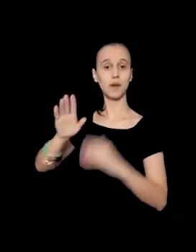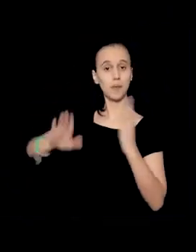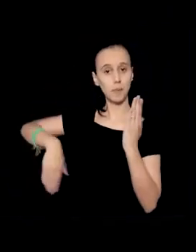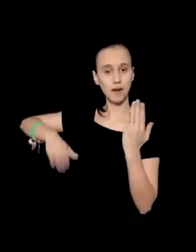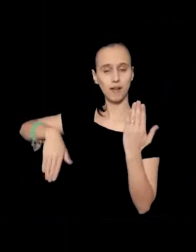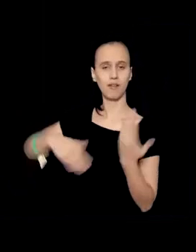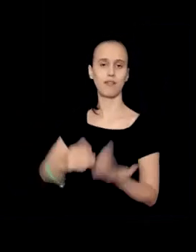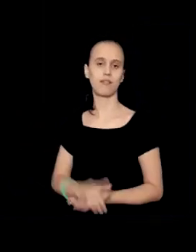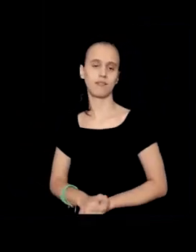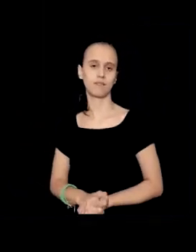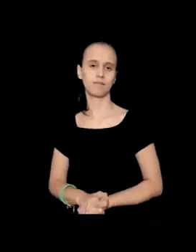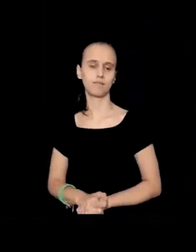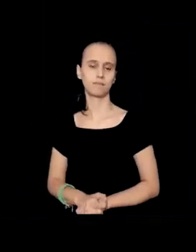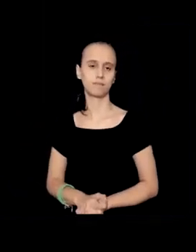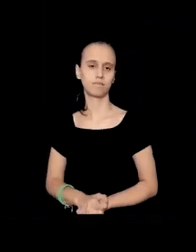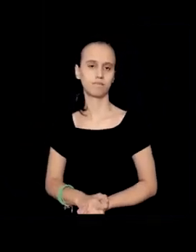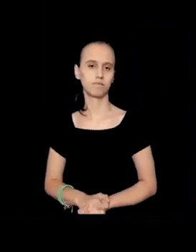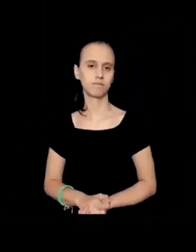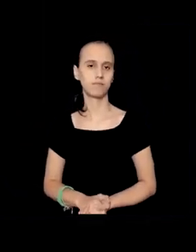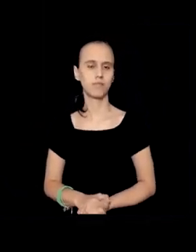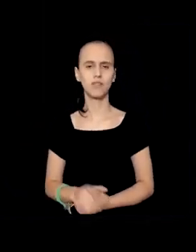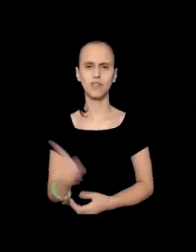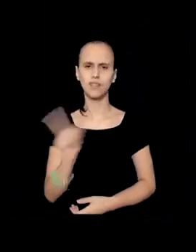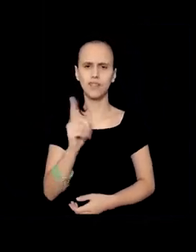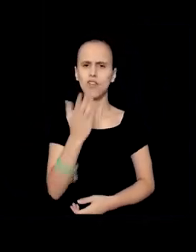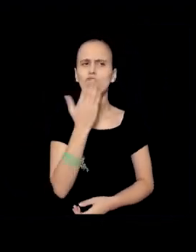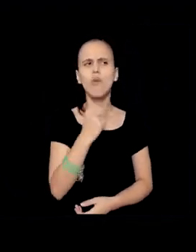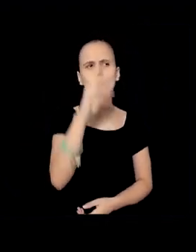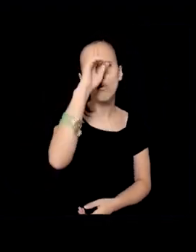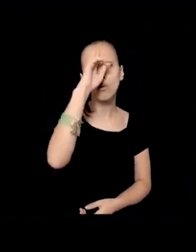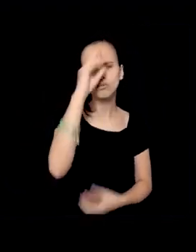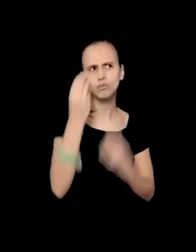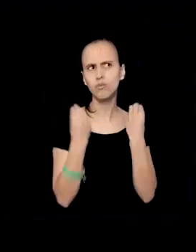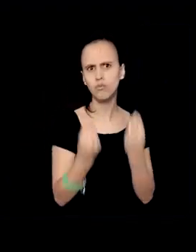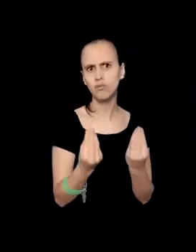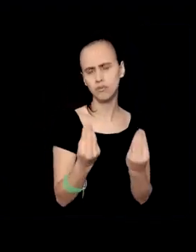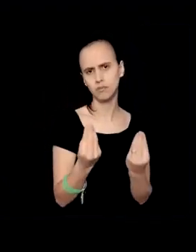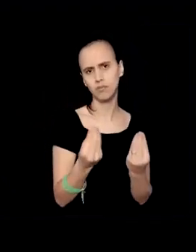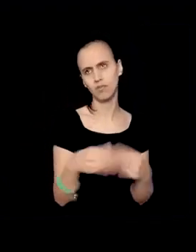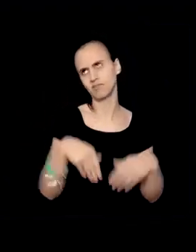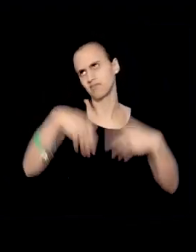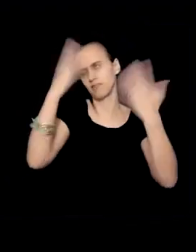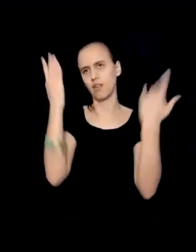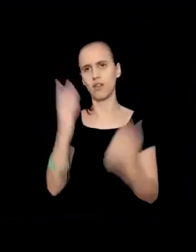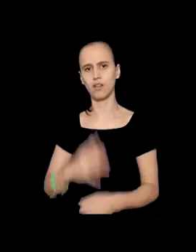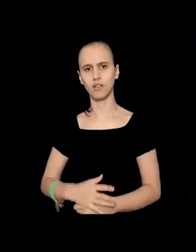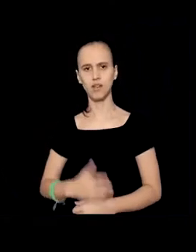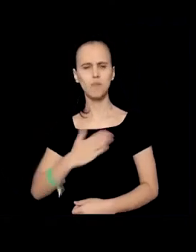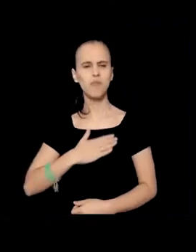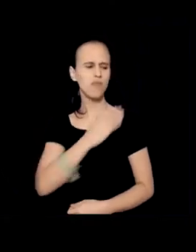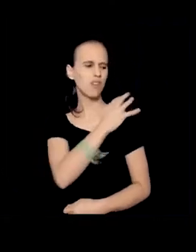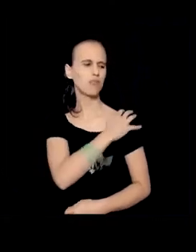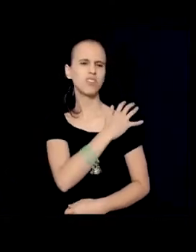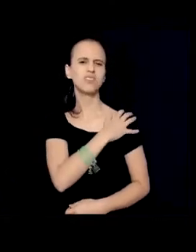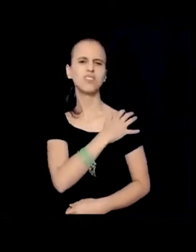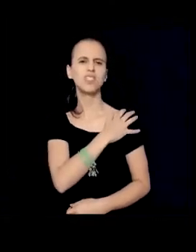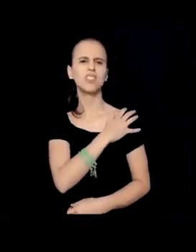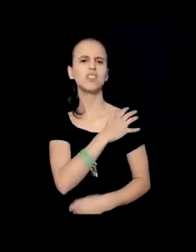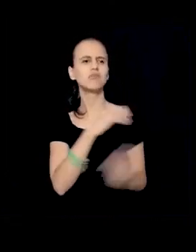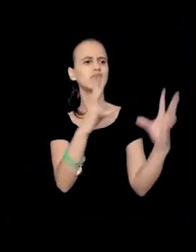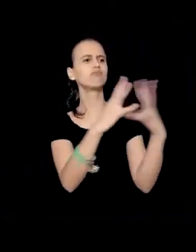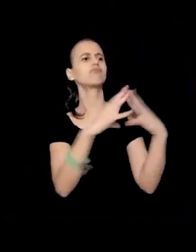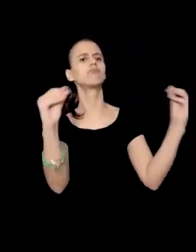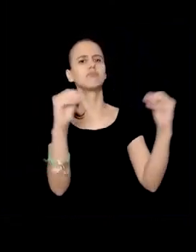comprado um tanto de comida... Não resultará em almoço algum, certo? Certo? Certo? Sei lá. Sei lá, meus padrinhos sumiram no mundo de meu Deus. Esta